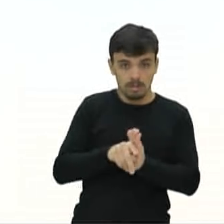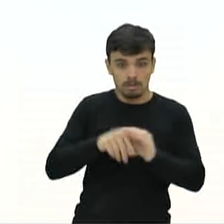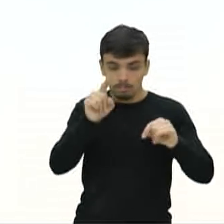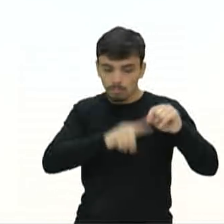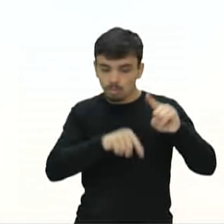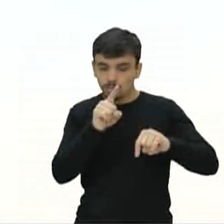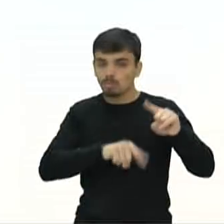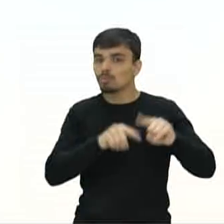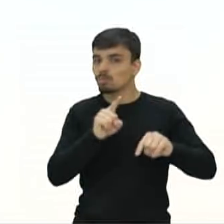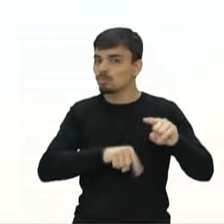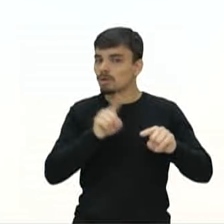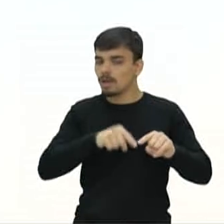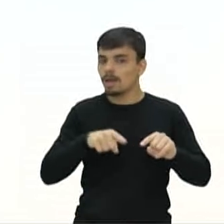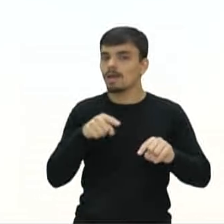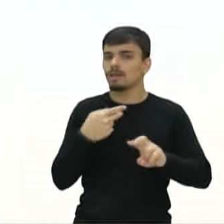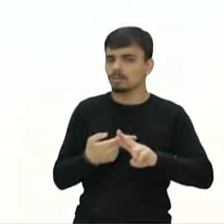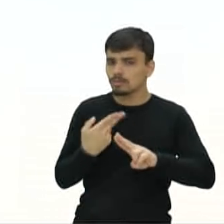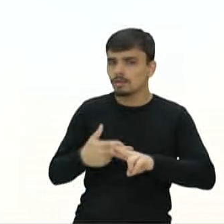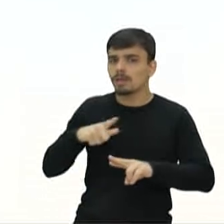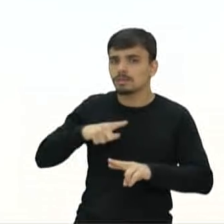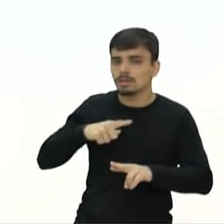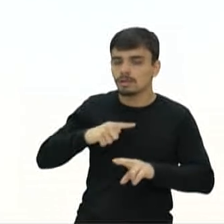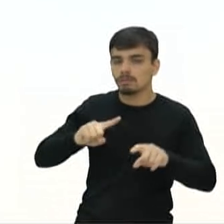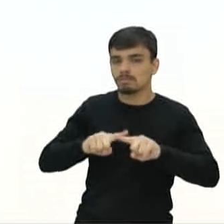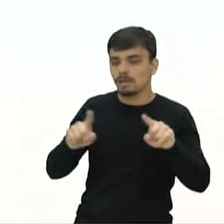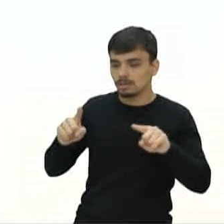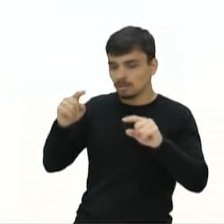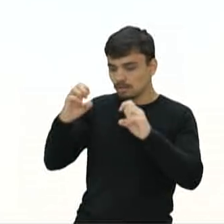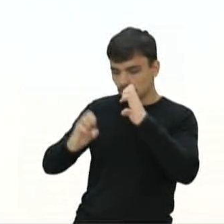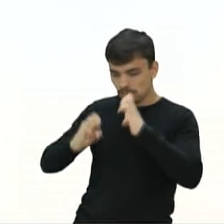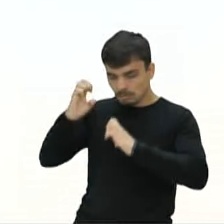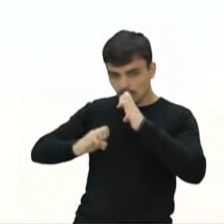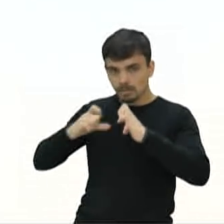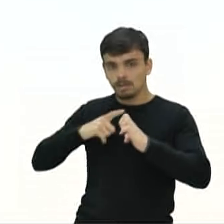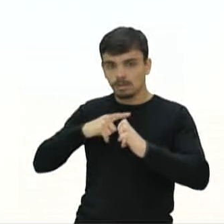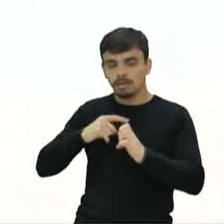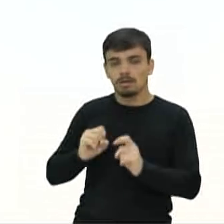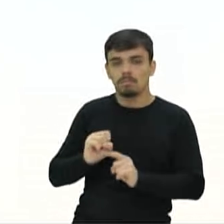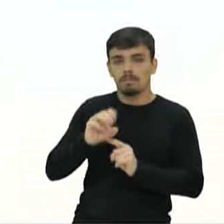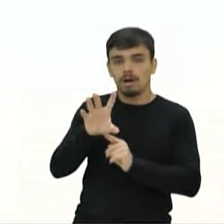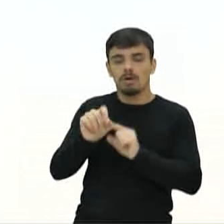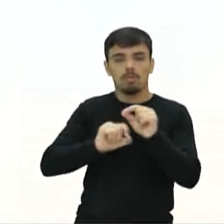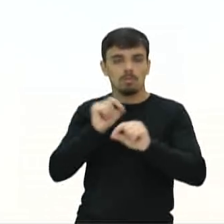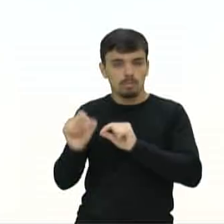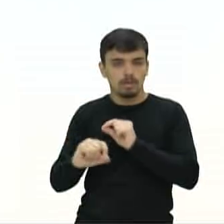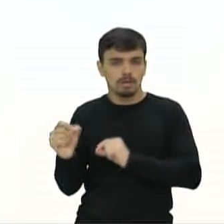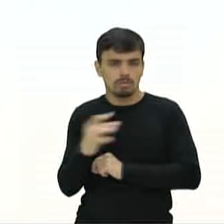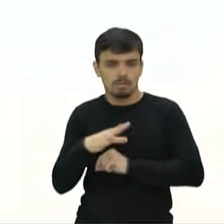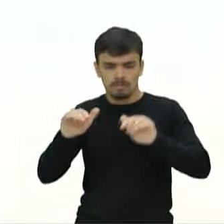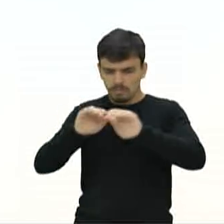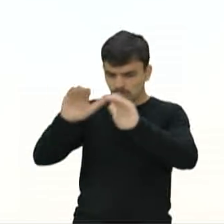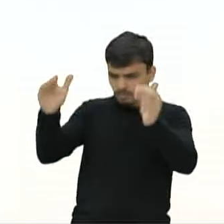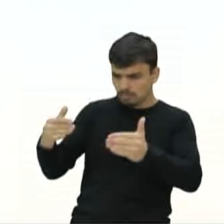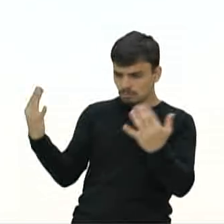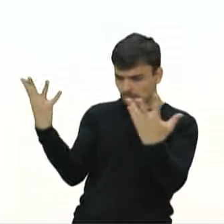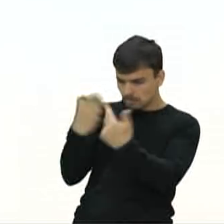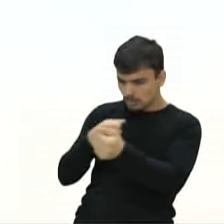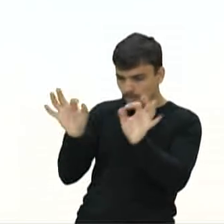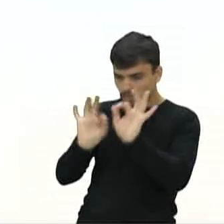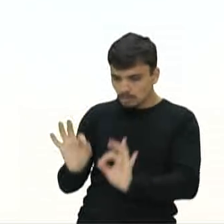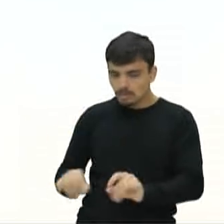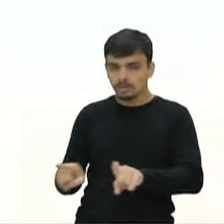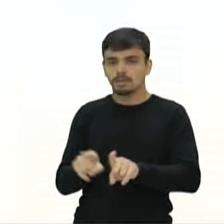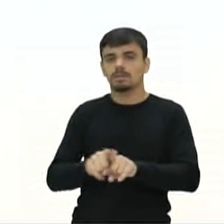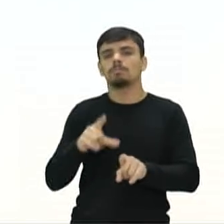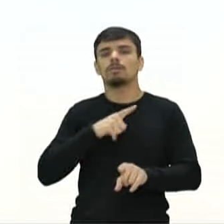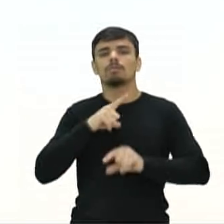são perfeitamente funcionais e úteis. Os fabricantes lançam produtos com aparência inovadora e mais agradável, além de pequenas